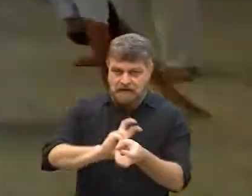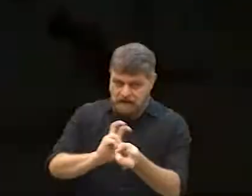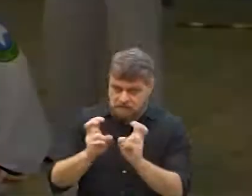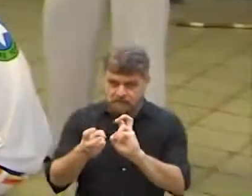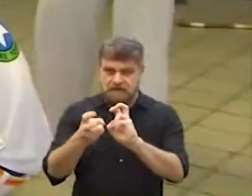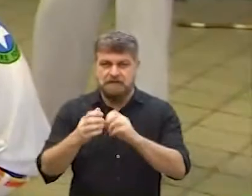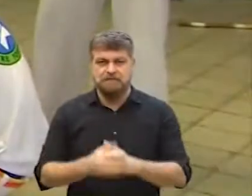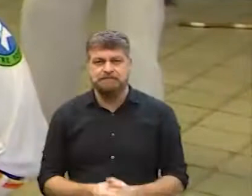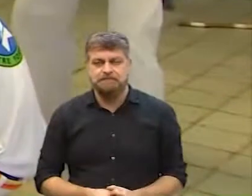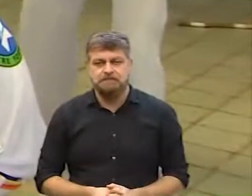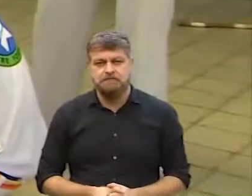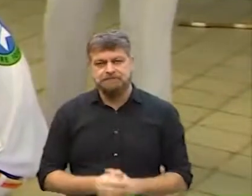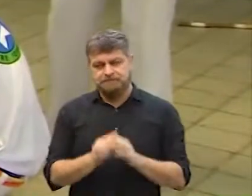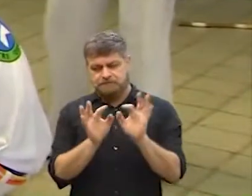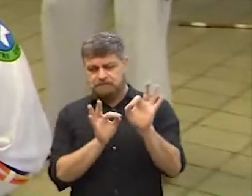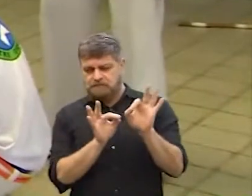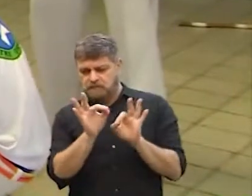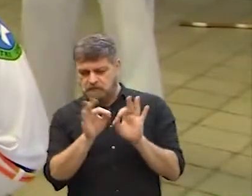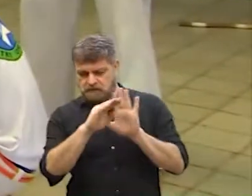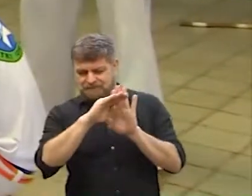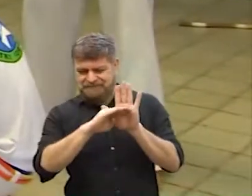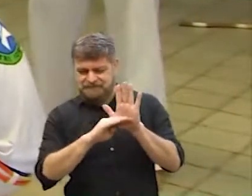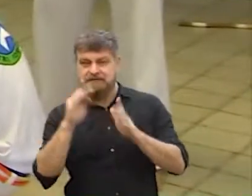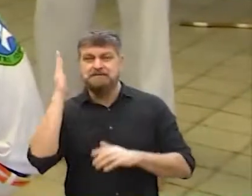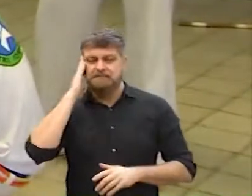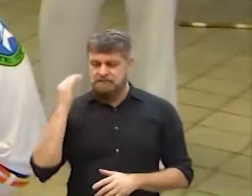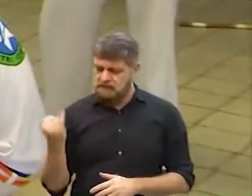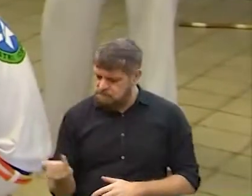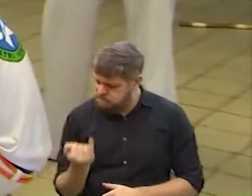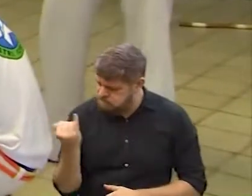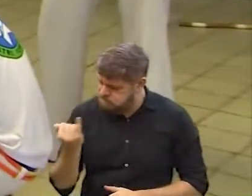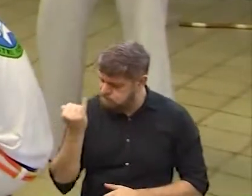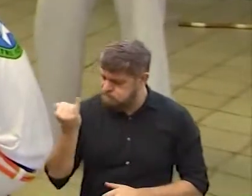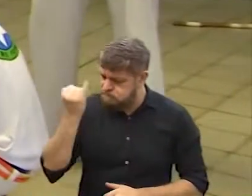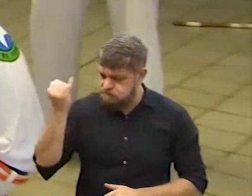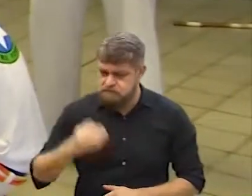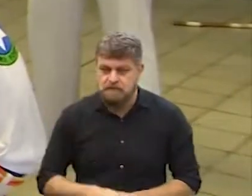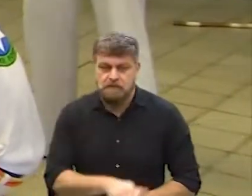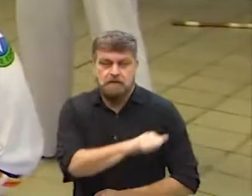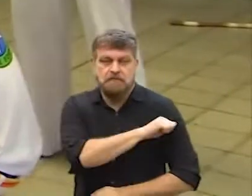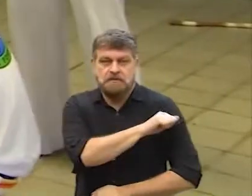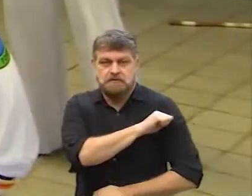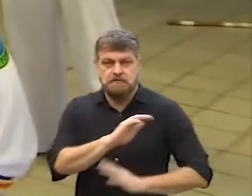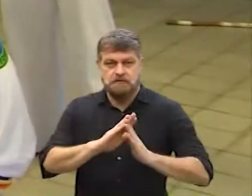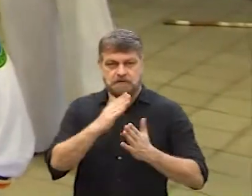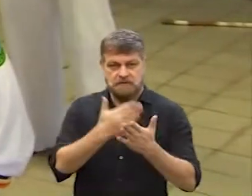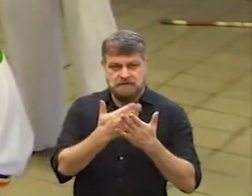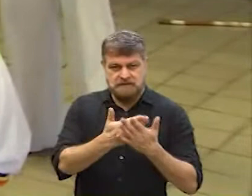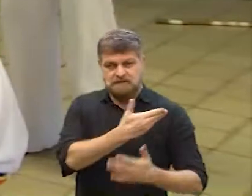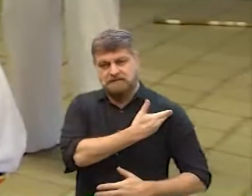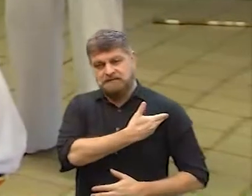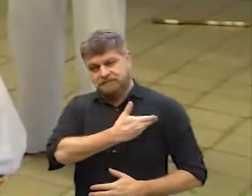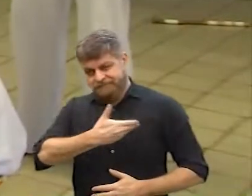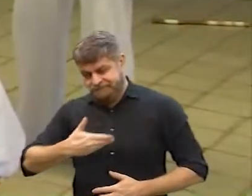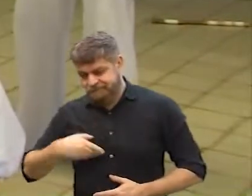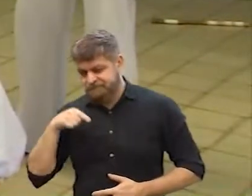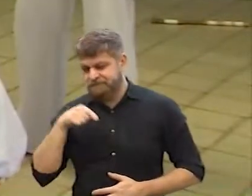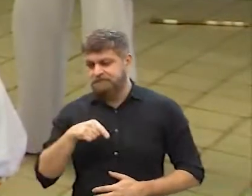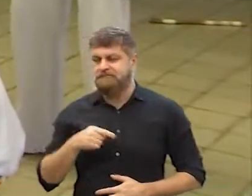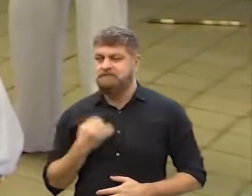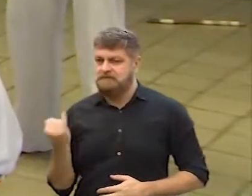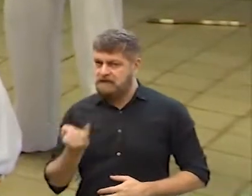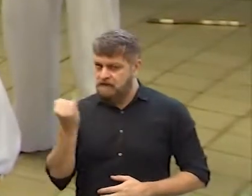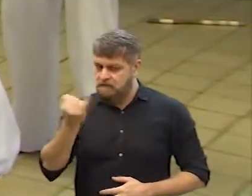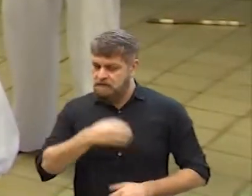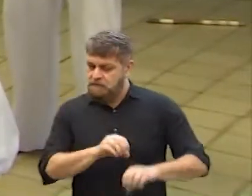capoeira. É um projeto que a gente sabe o quanto ele é importante para a nossa comunidade, para a escola pública, para os alunos da